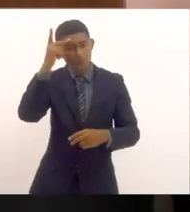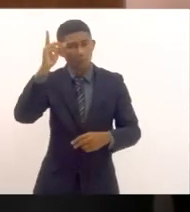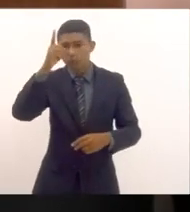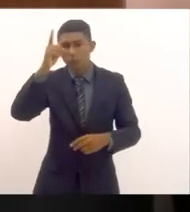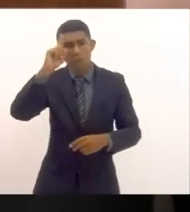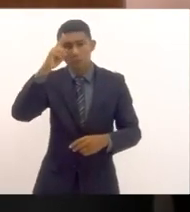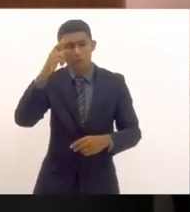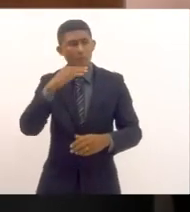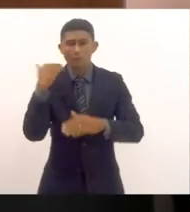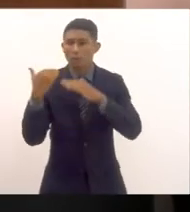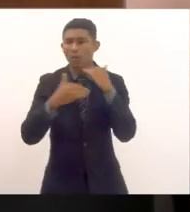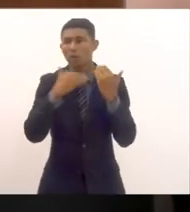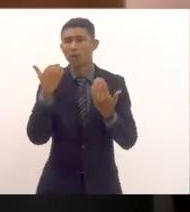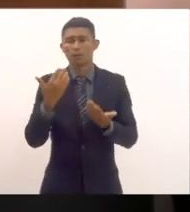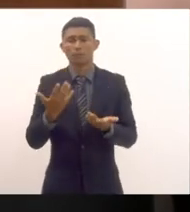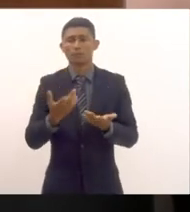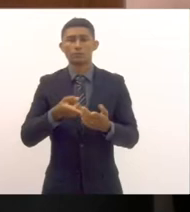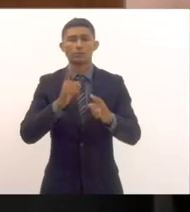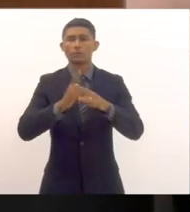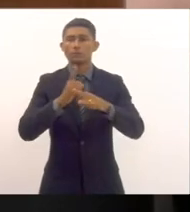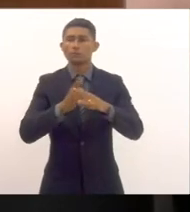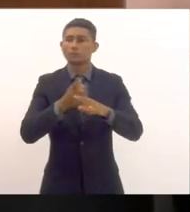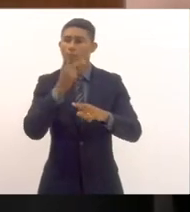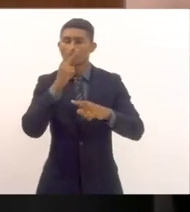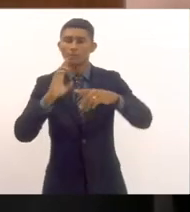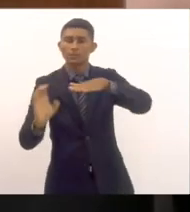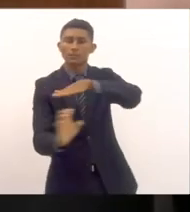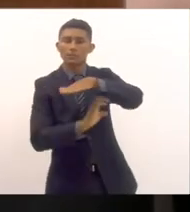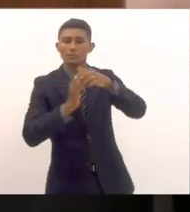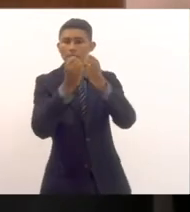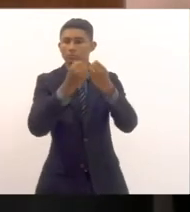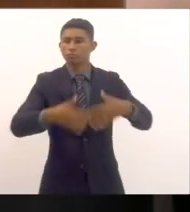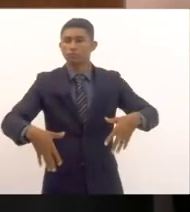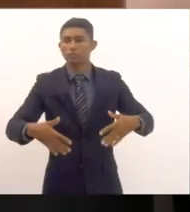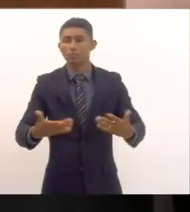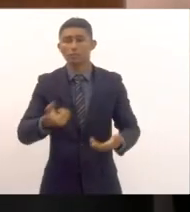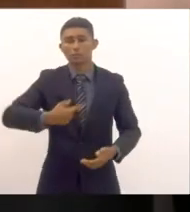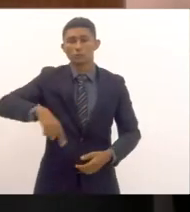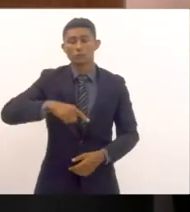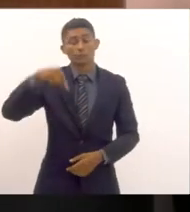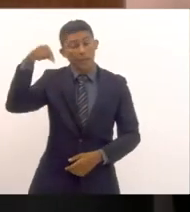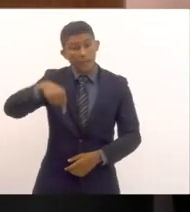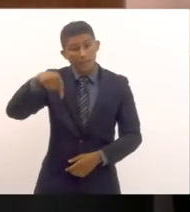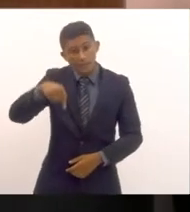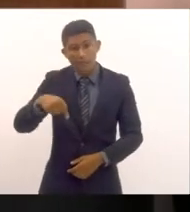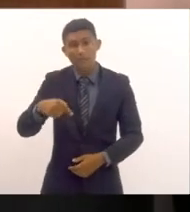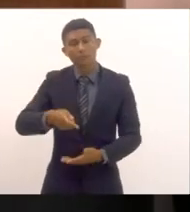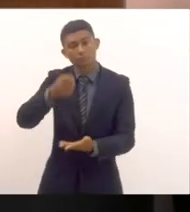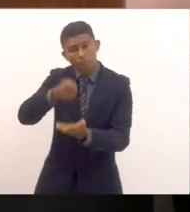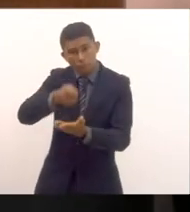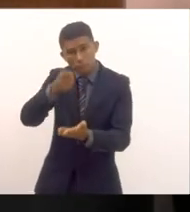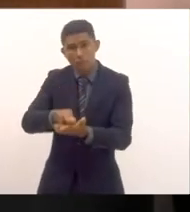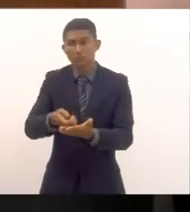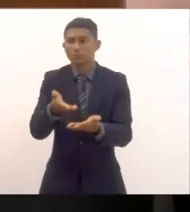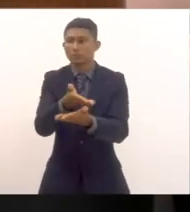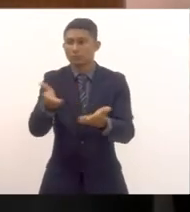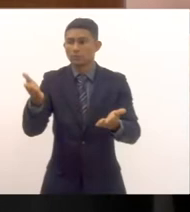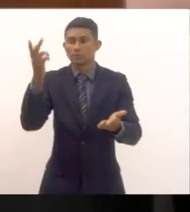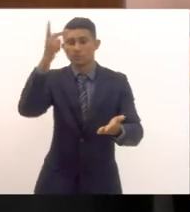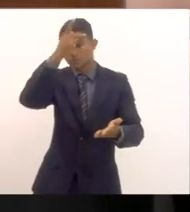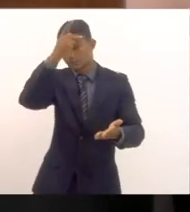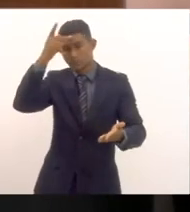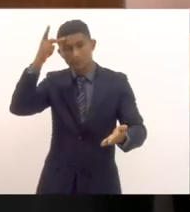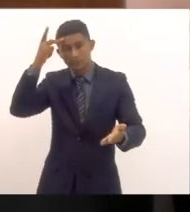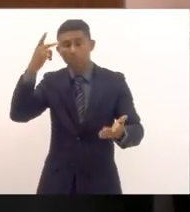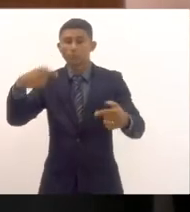todos os dias e morrem pela precarização pela negligência da empresa a gente tá aqui nas previa exigindo e catadores e que come e que